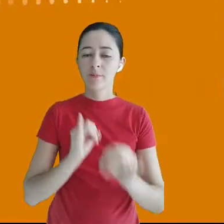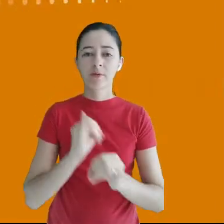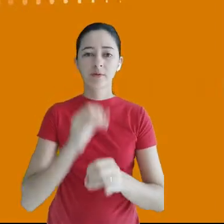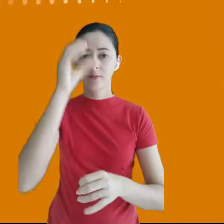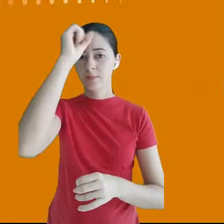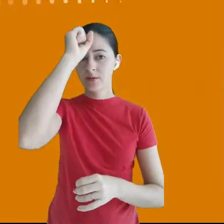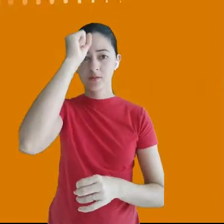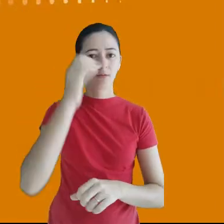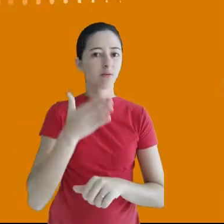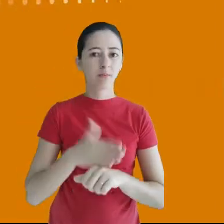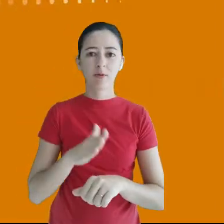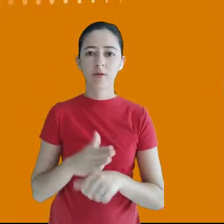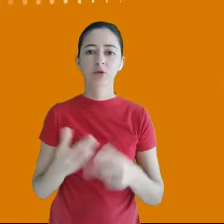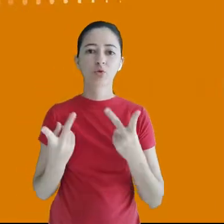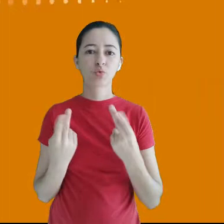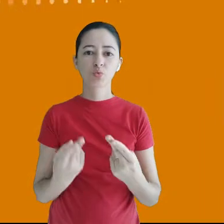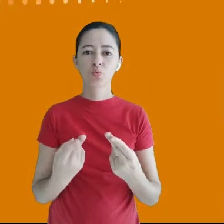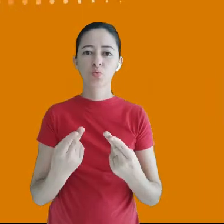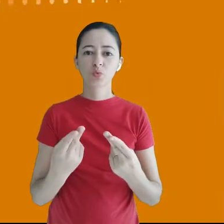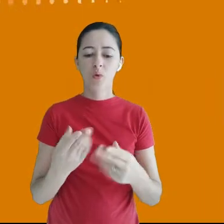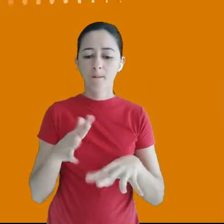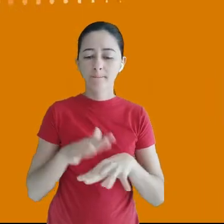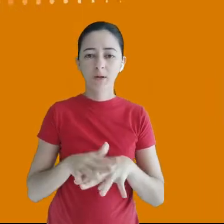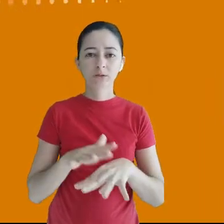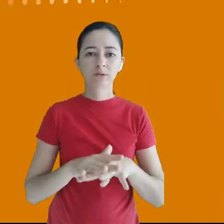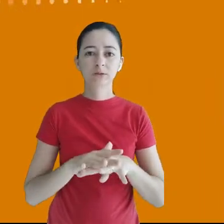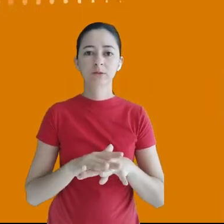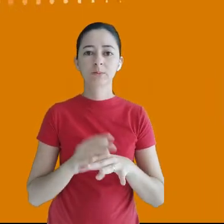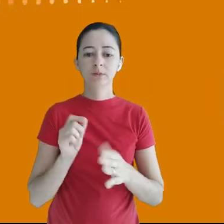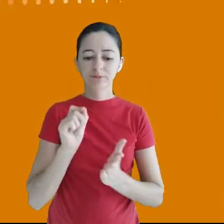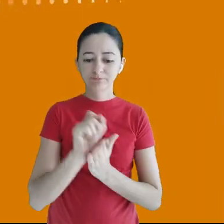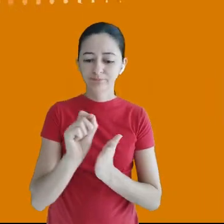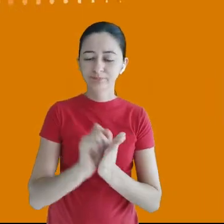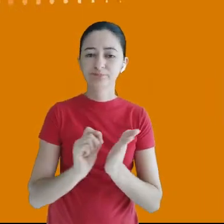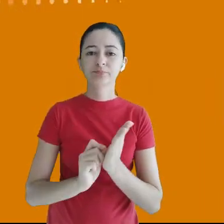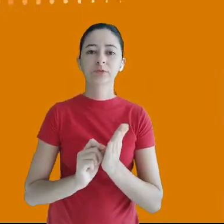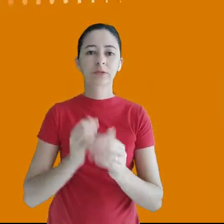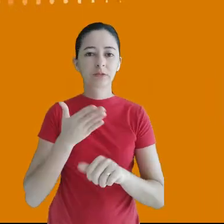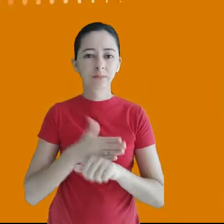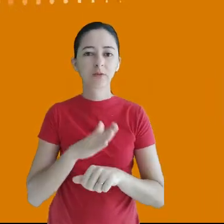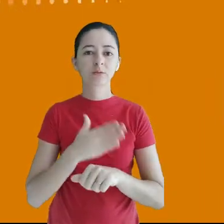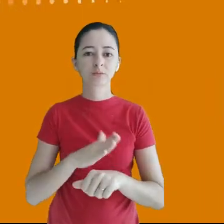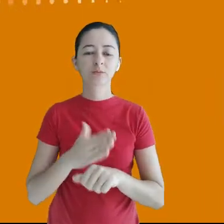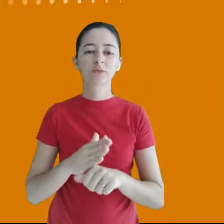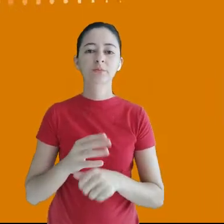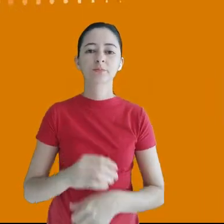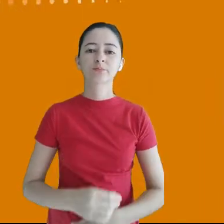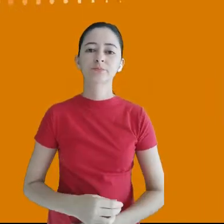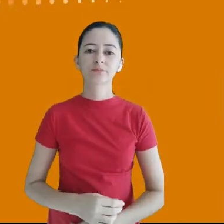informática se você não for praticando. É igual aprender matemática, não se aprende matemática sem praticar.